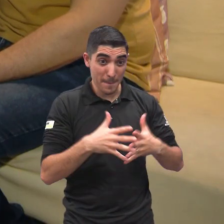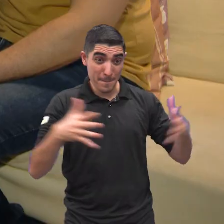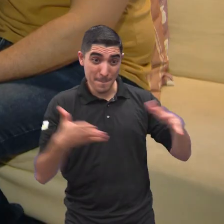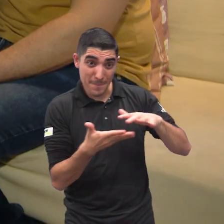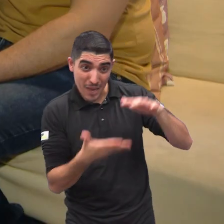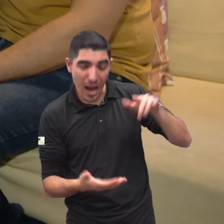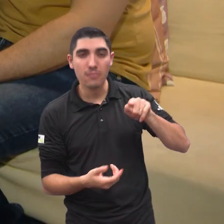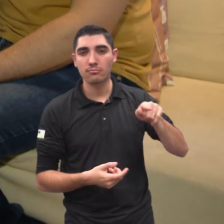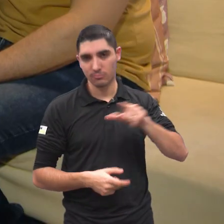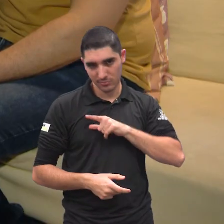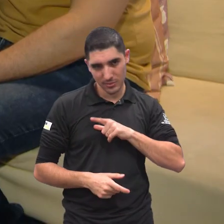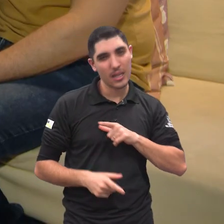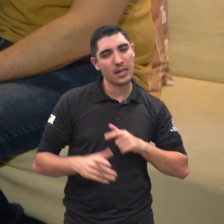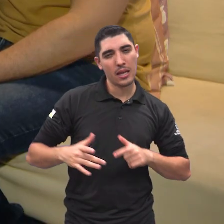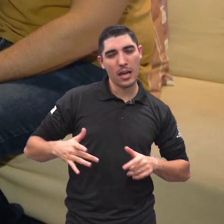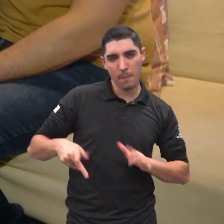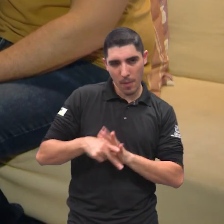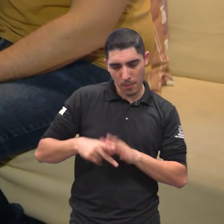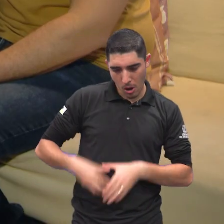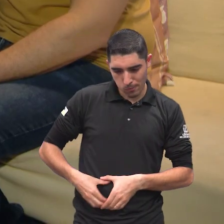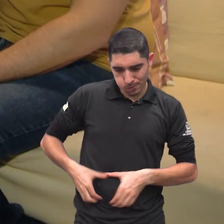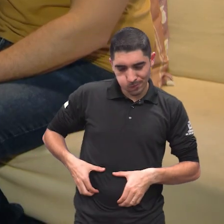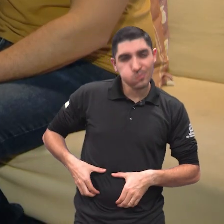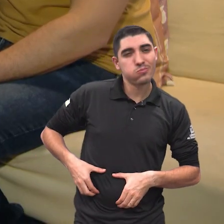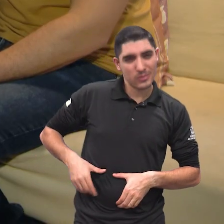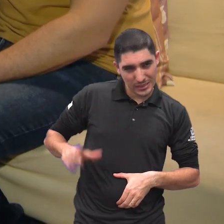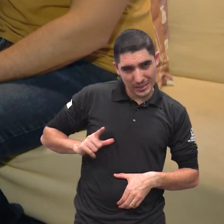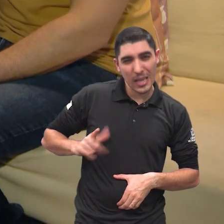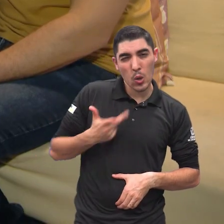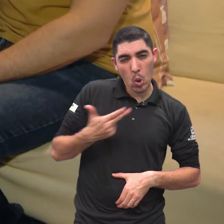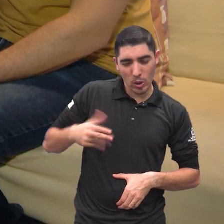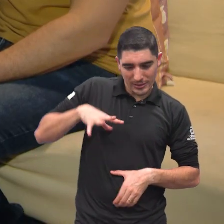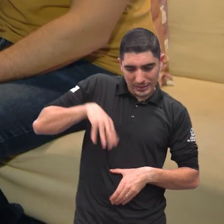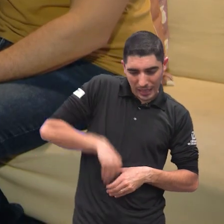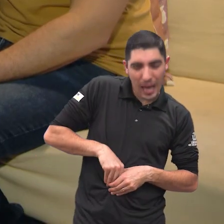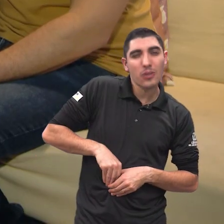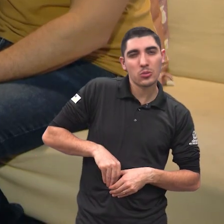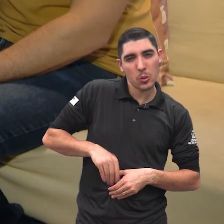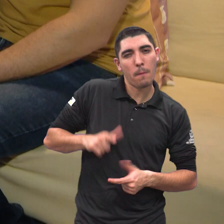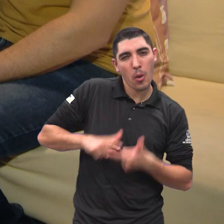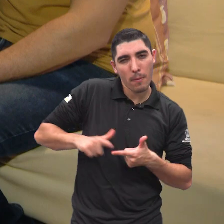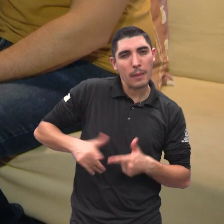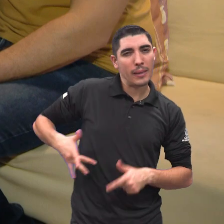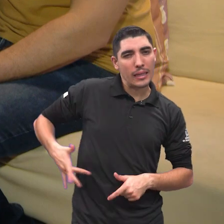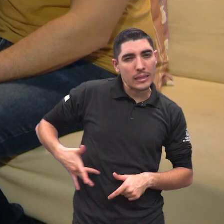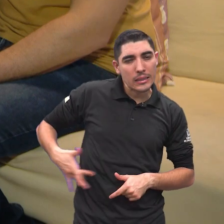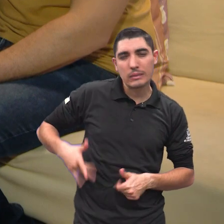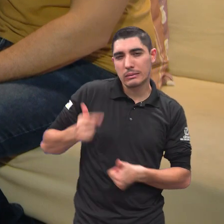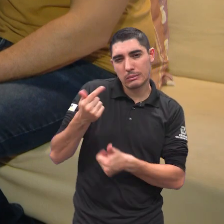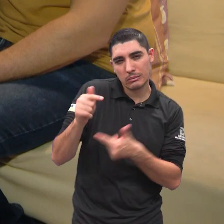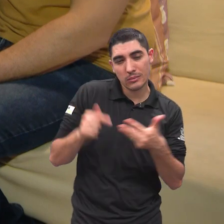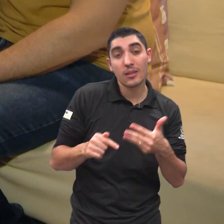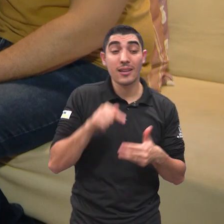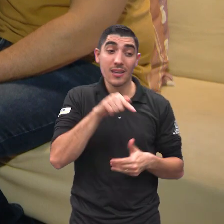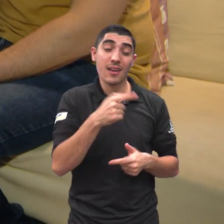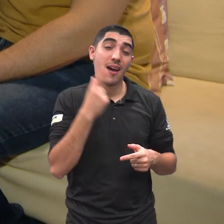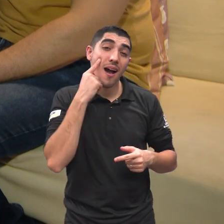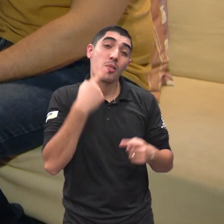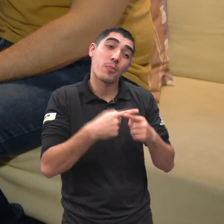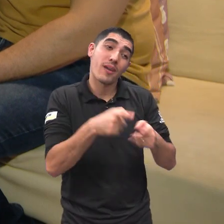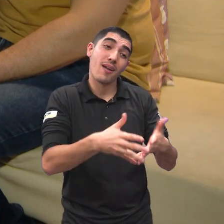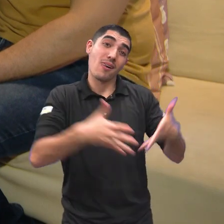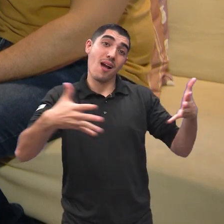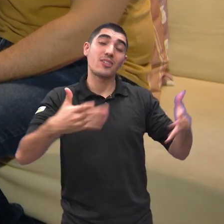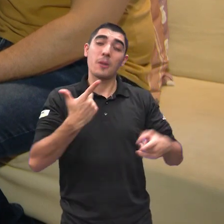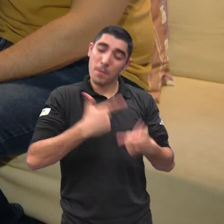eles acumulam mais cristais na bexiga, eles têm mais propensão de ter cristal no rim. Então, tudo você pensa em mais. Então,